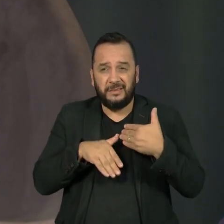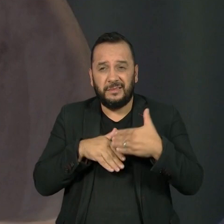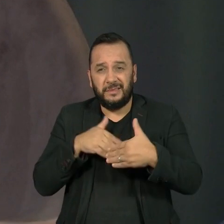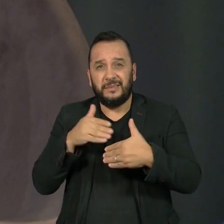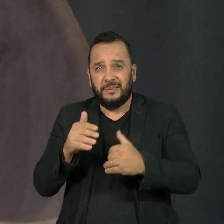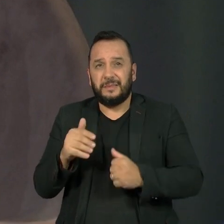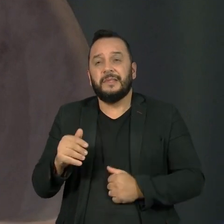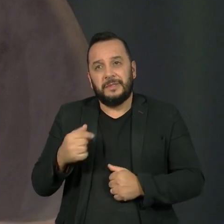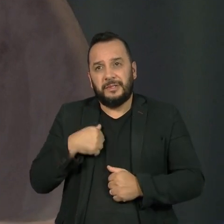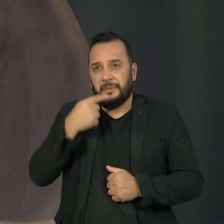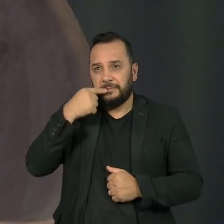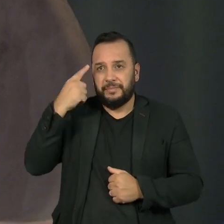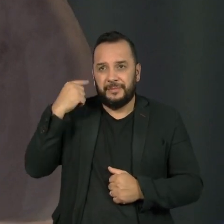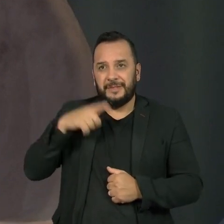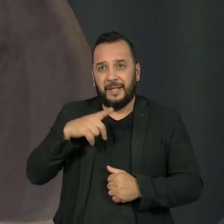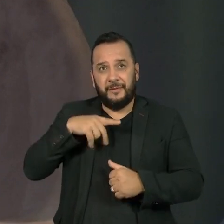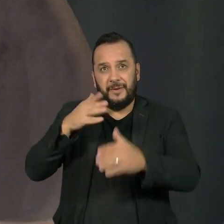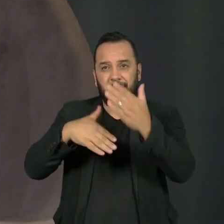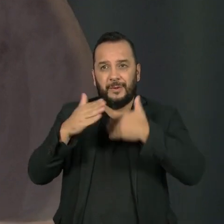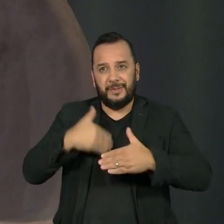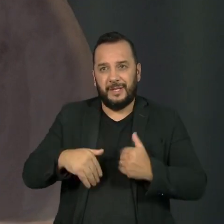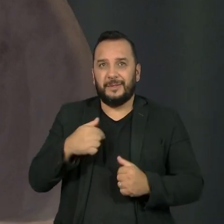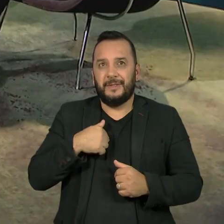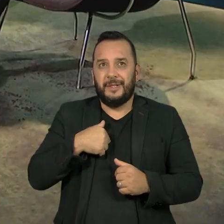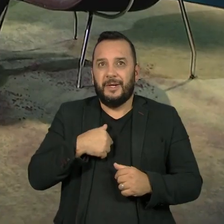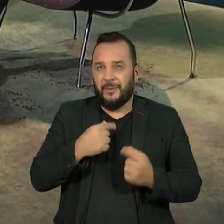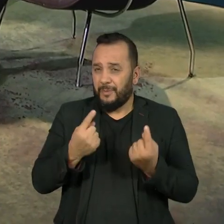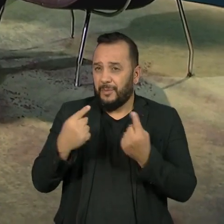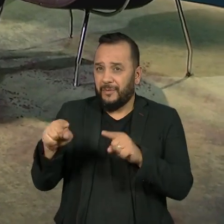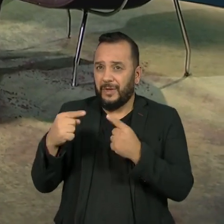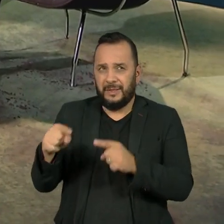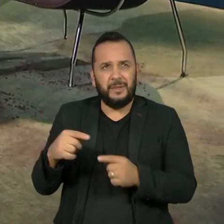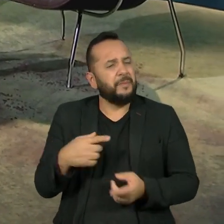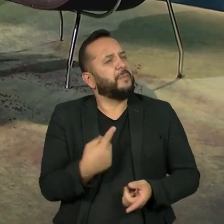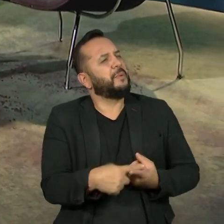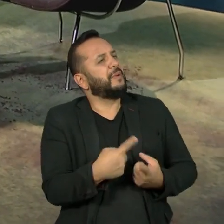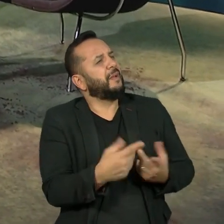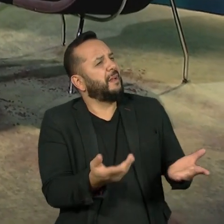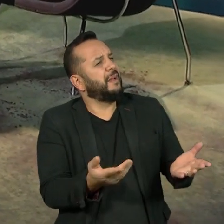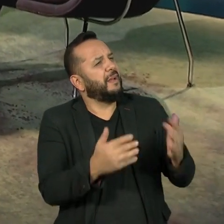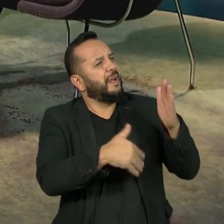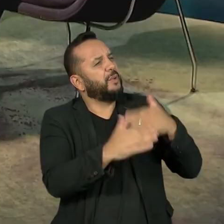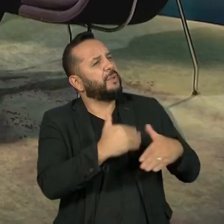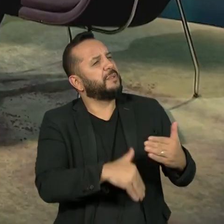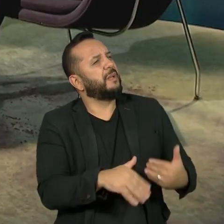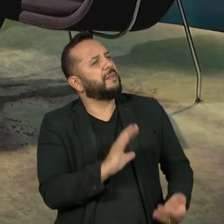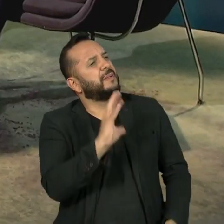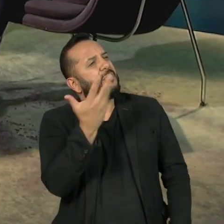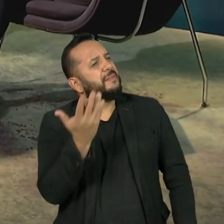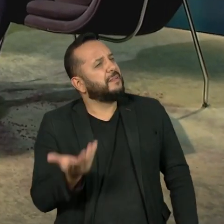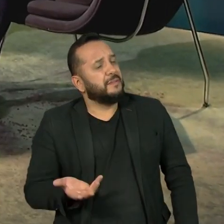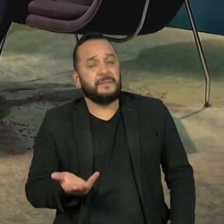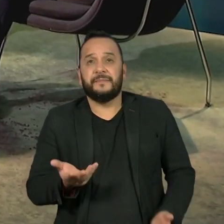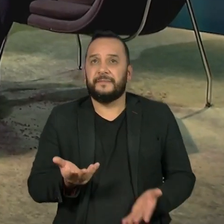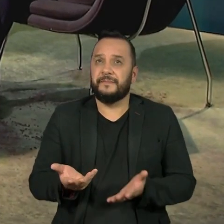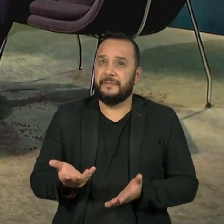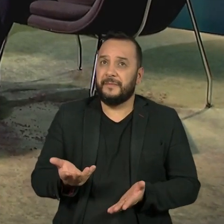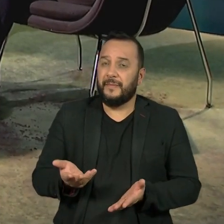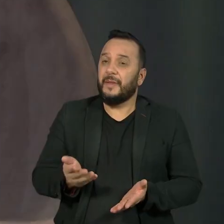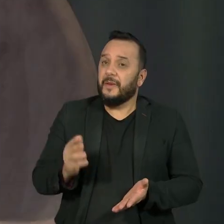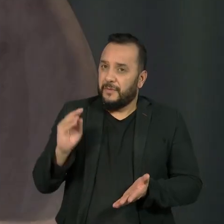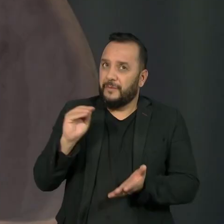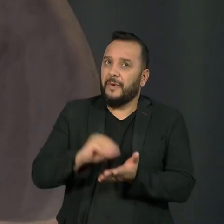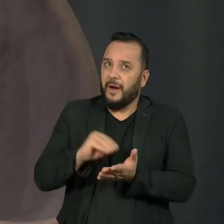retrocesso muito recentemente. Eu gosto de fazer uma provocação e dizer que o Brasil... Nós tivemos um retrocesso? Nós tivemos uma falta de